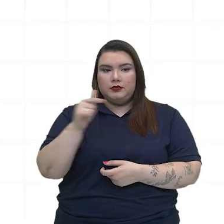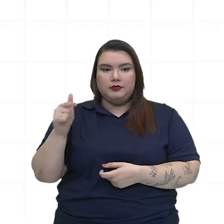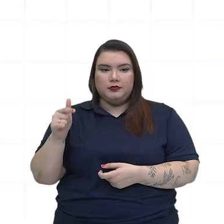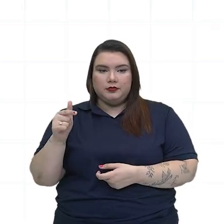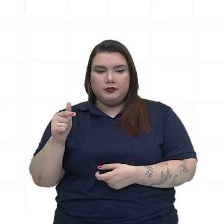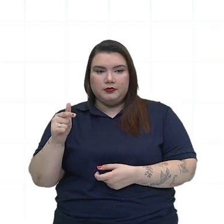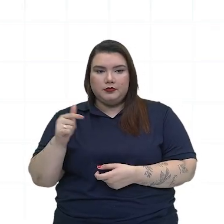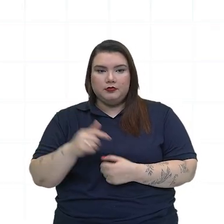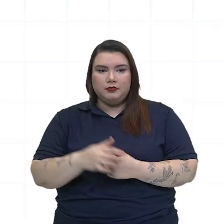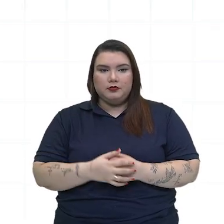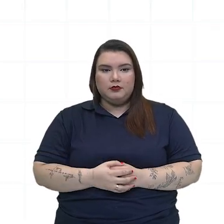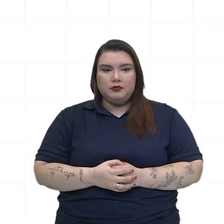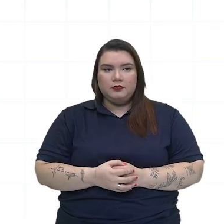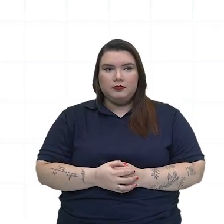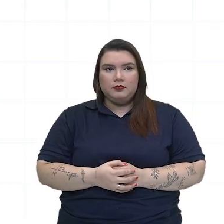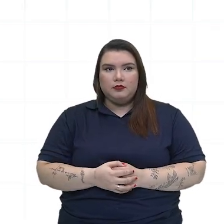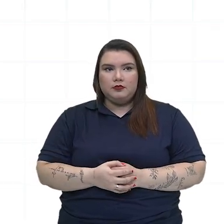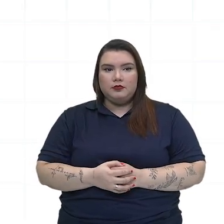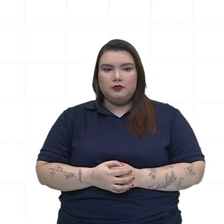aqui, ó.